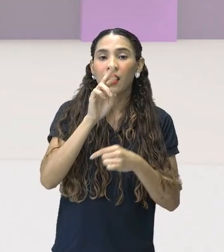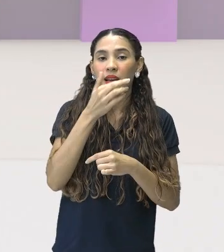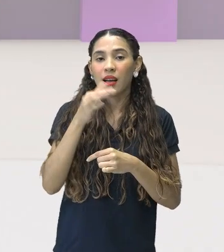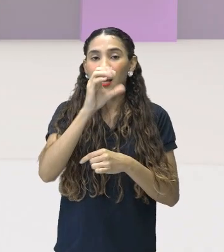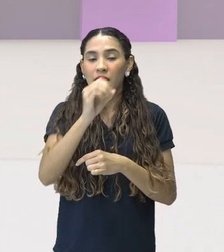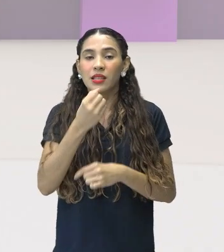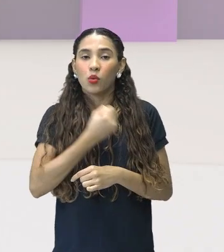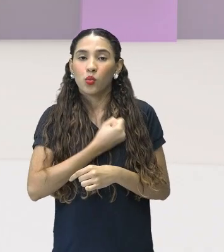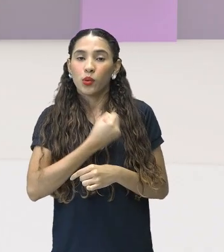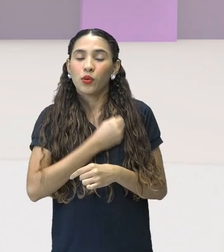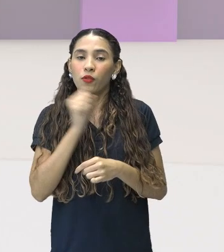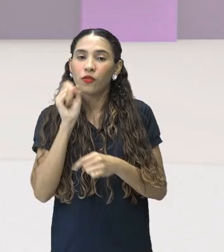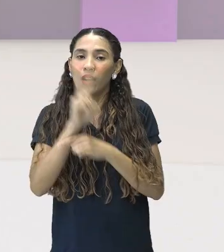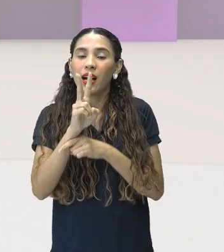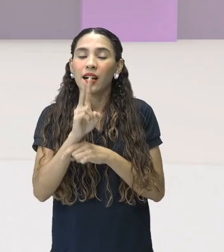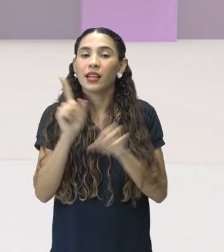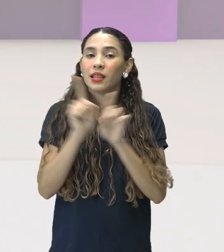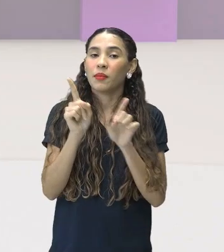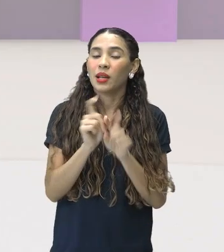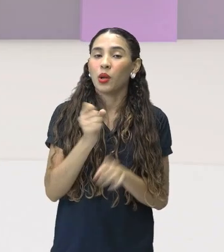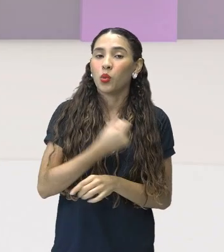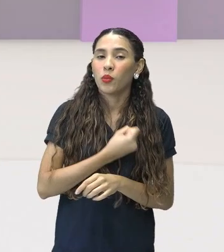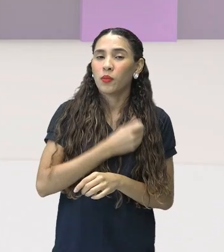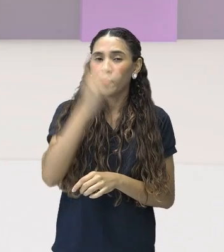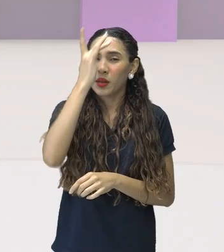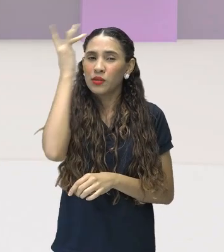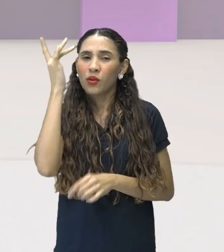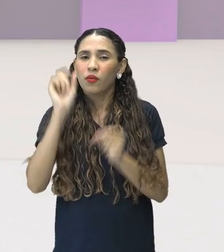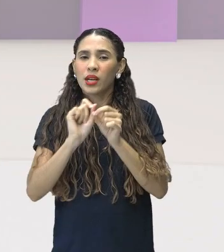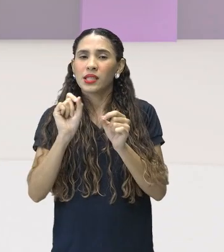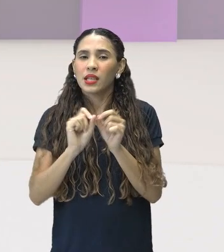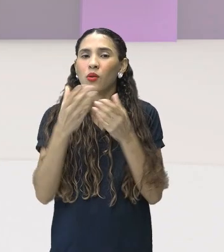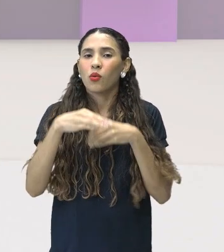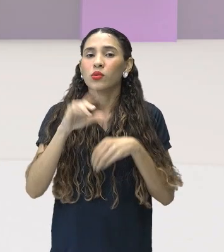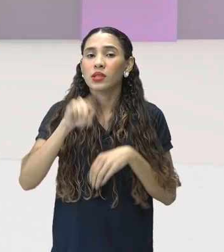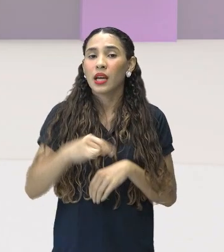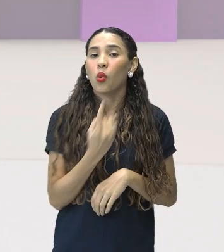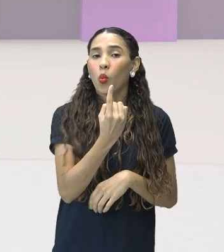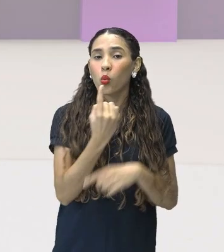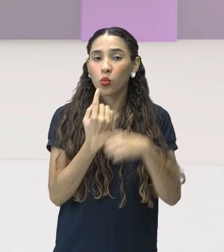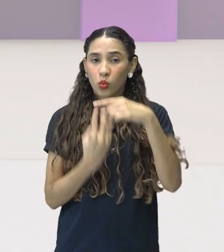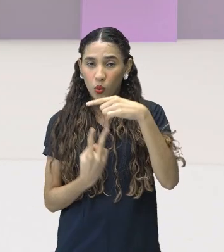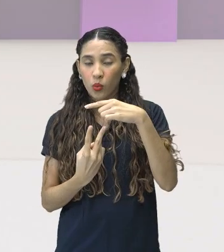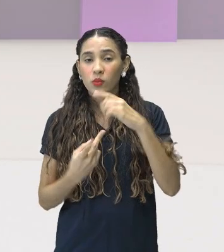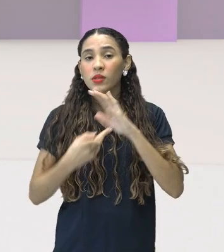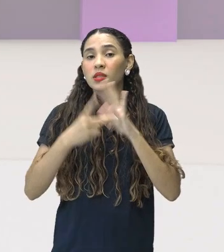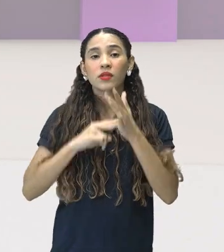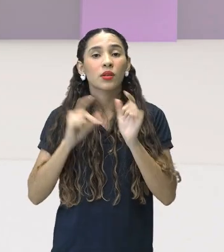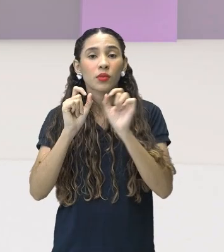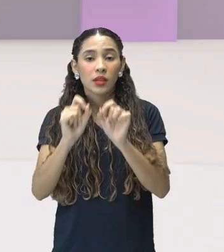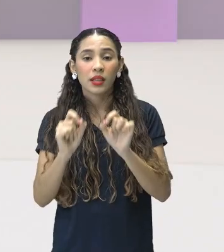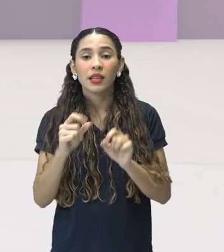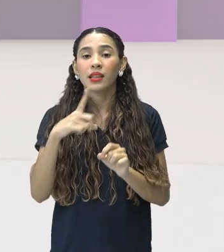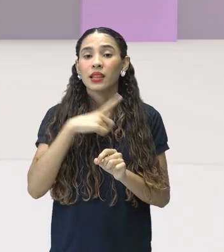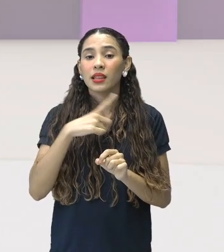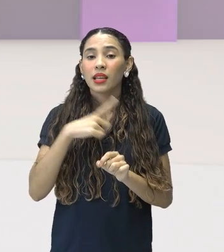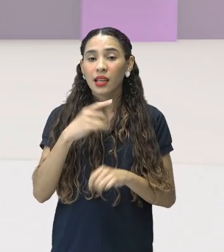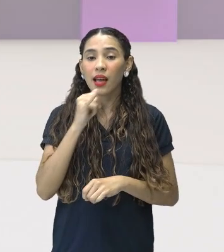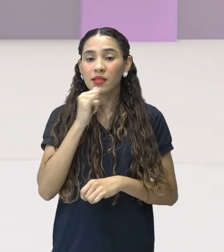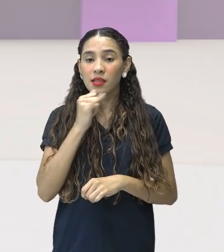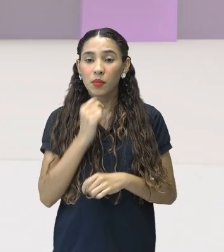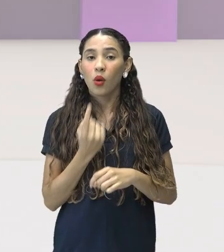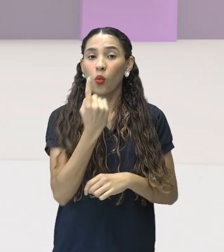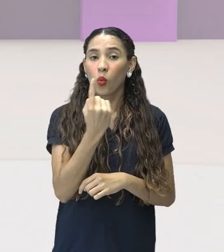o número de vagas e o número de candidatos é de 1 para 2, ou seja, eu tenho